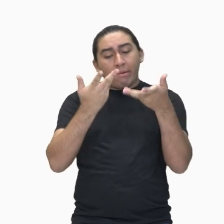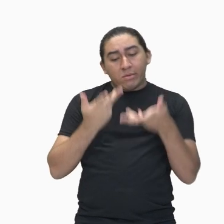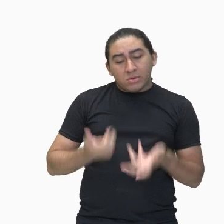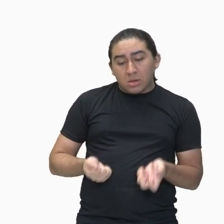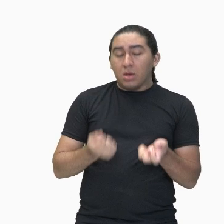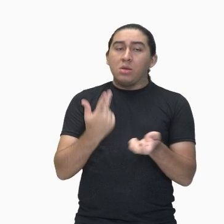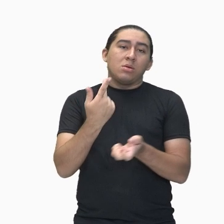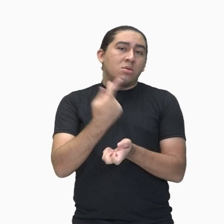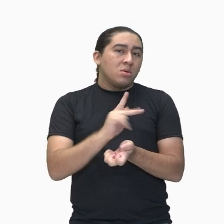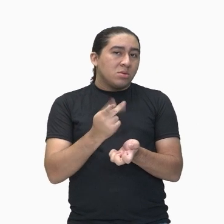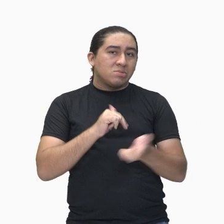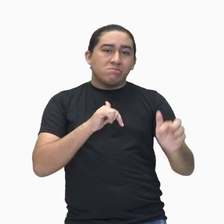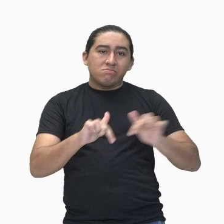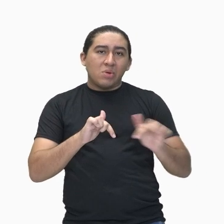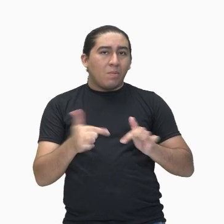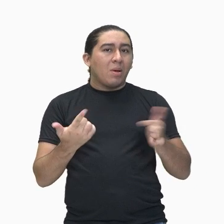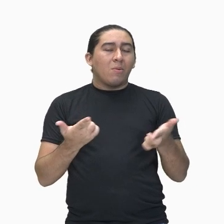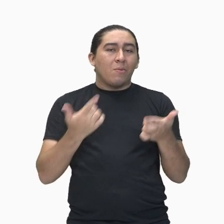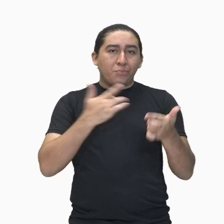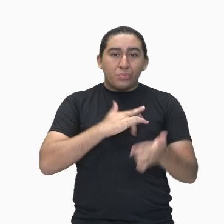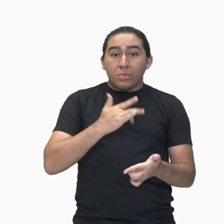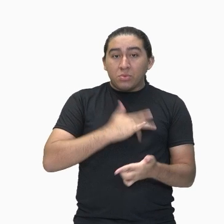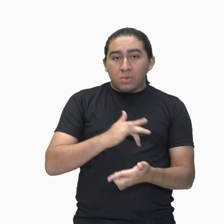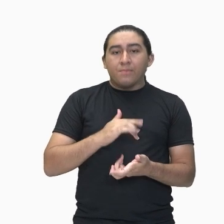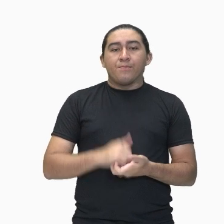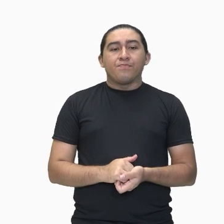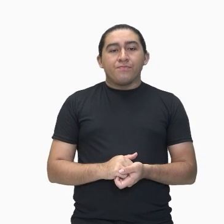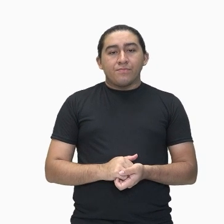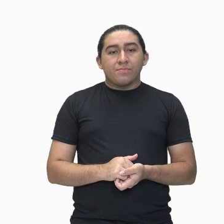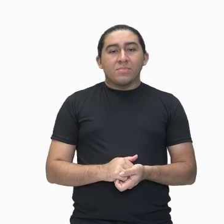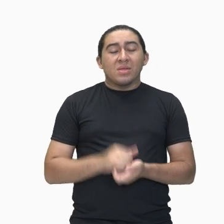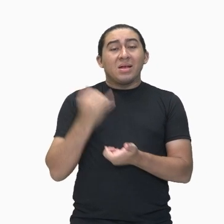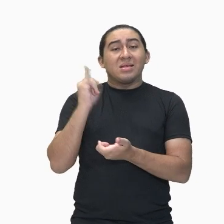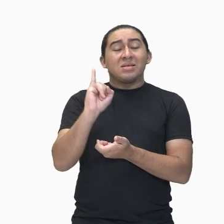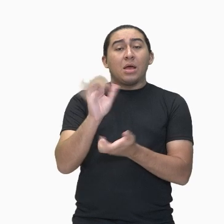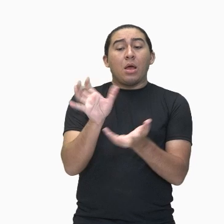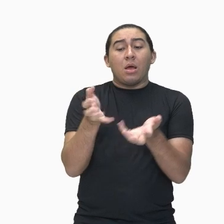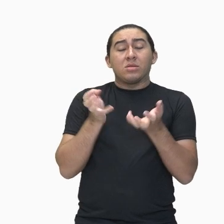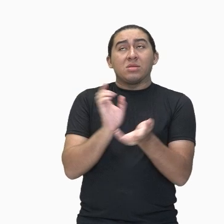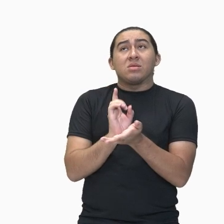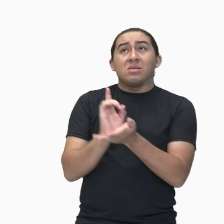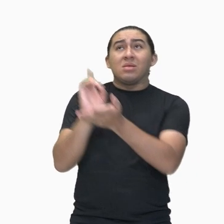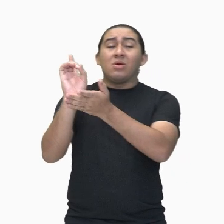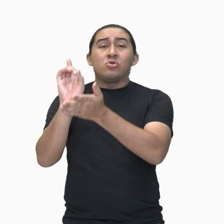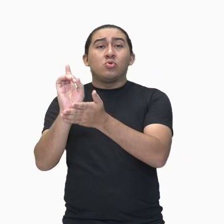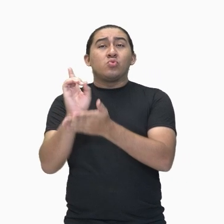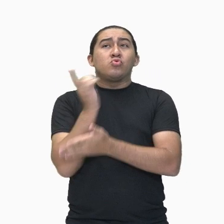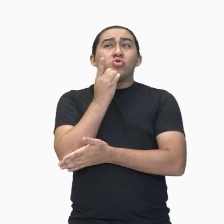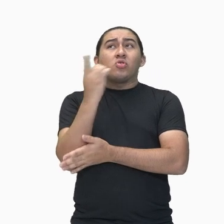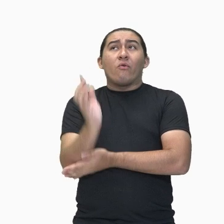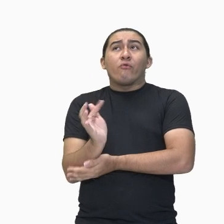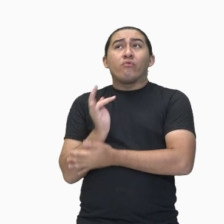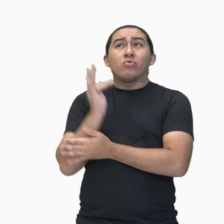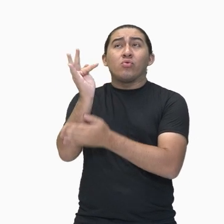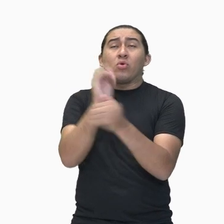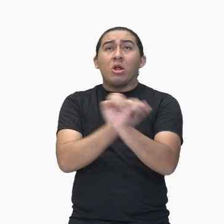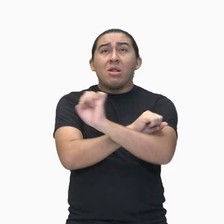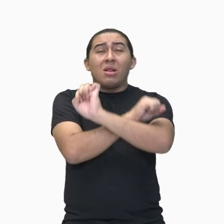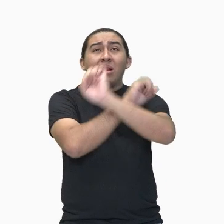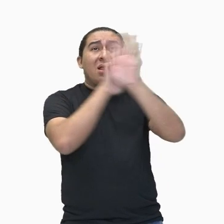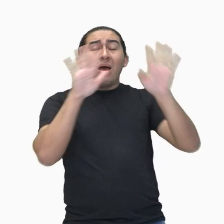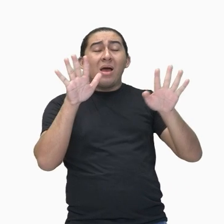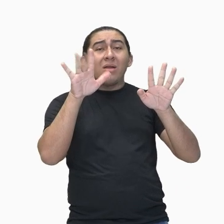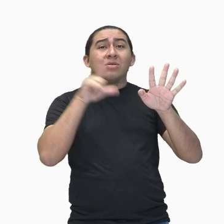sagaz brichote. Ó, se quisera Deus, que de repente um dia amanheceras